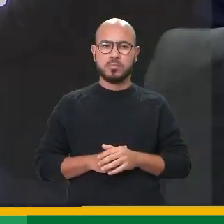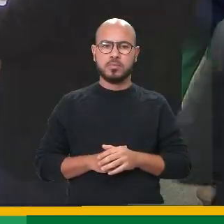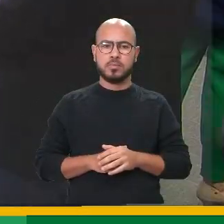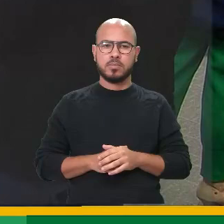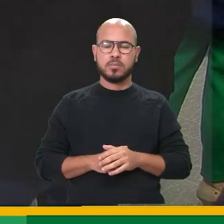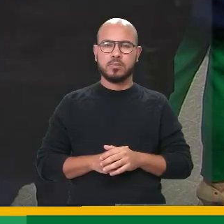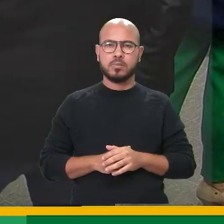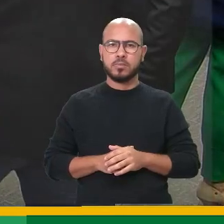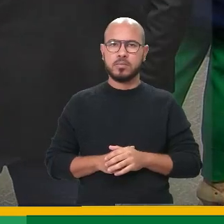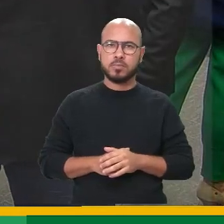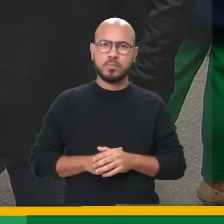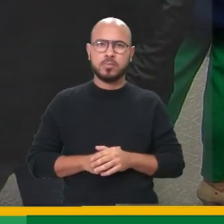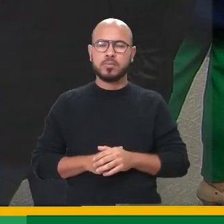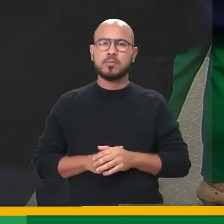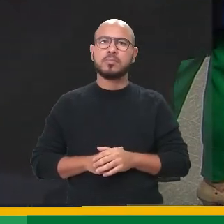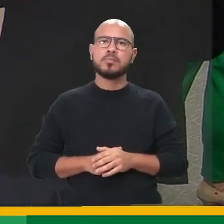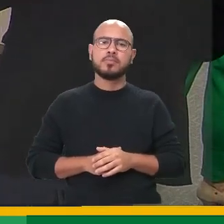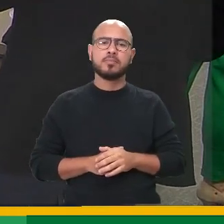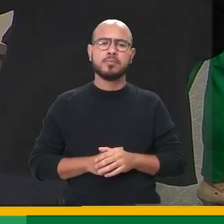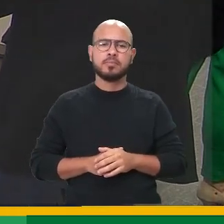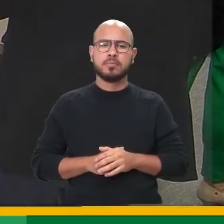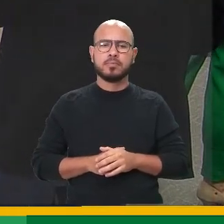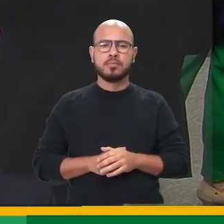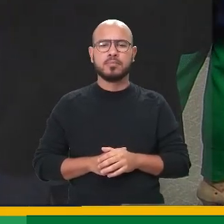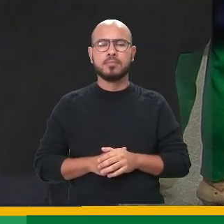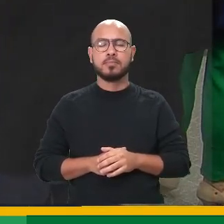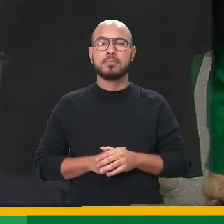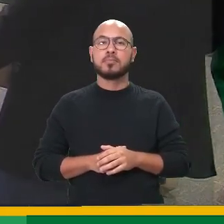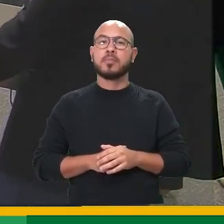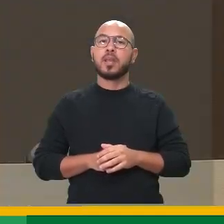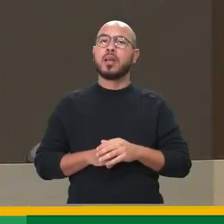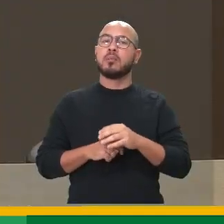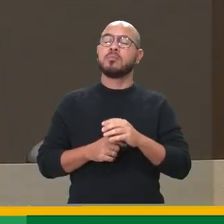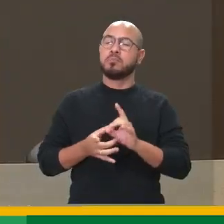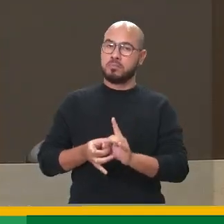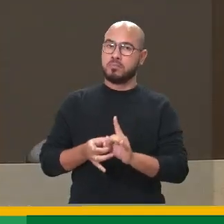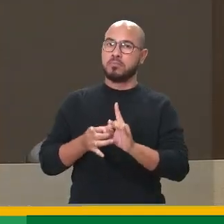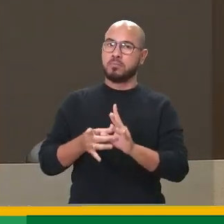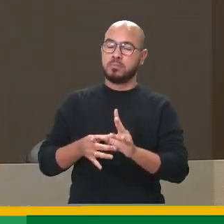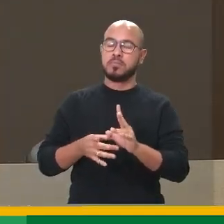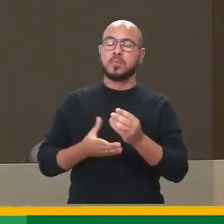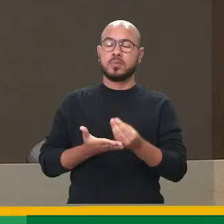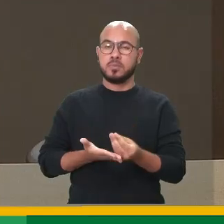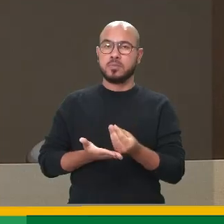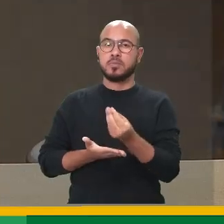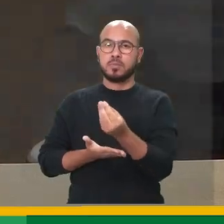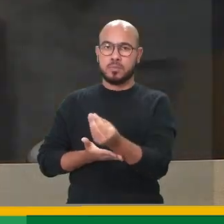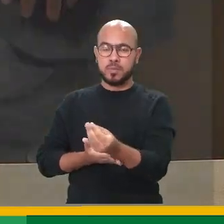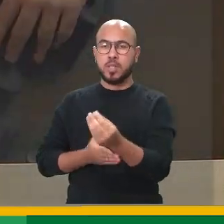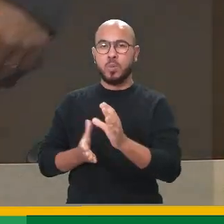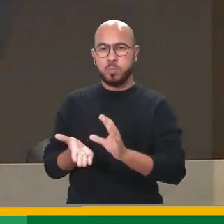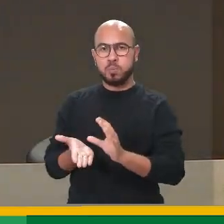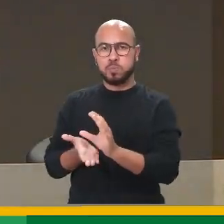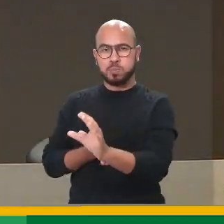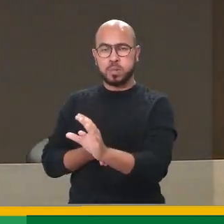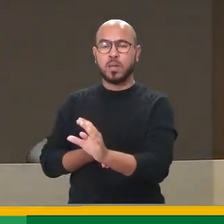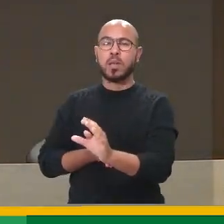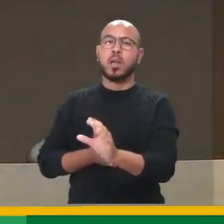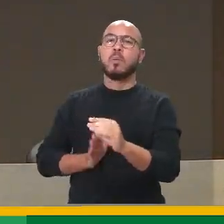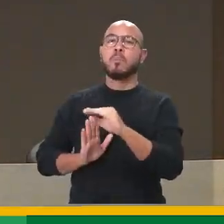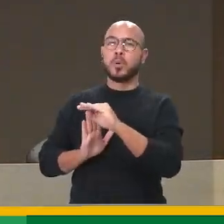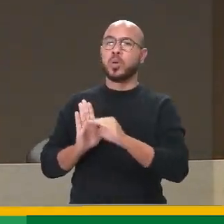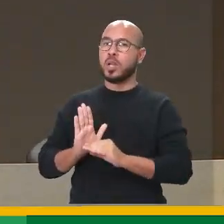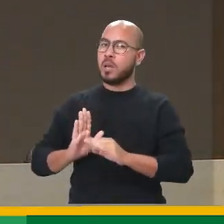Goiás autoriza a concessão de subsídios aos beneficiários do programa habitacionais realizados em